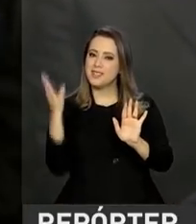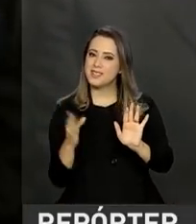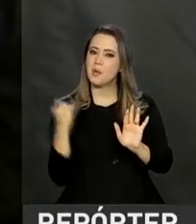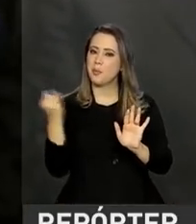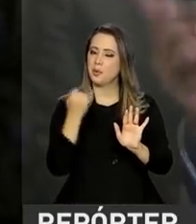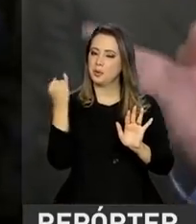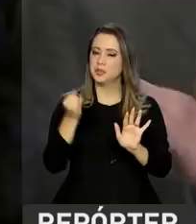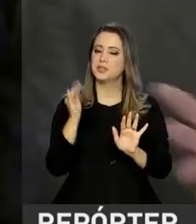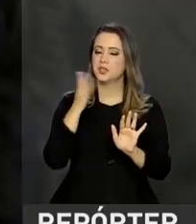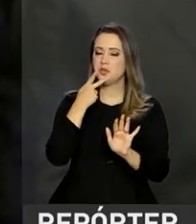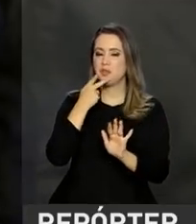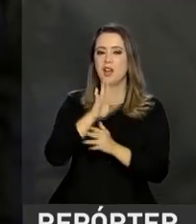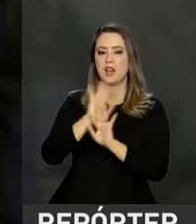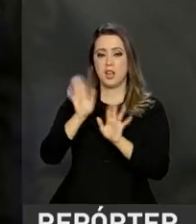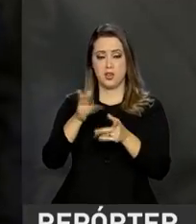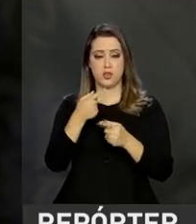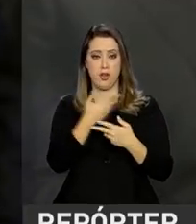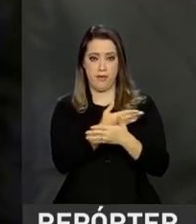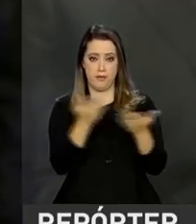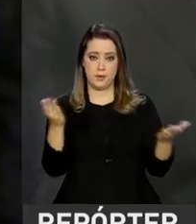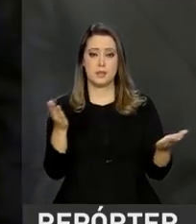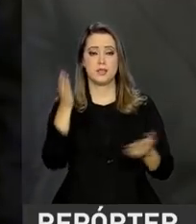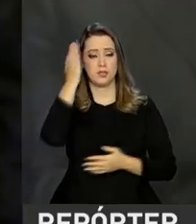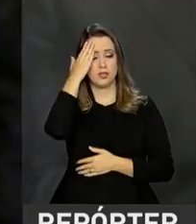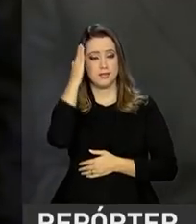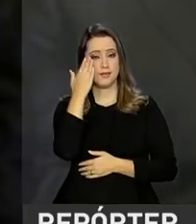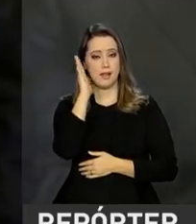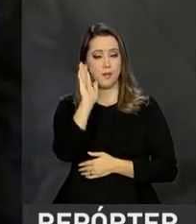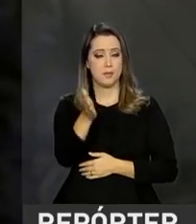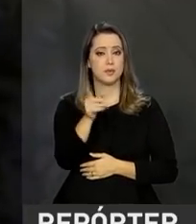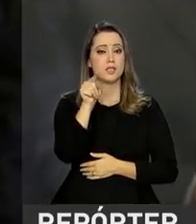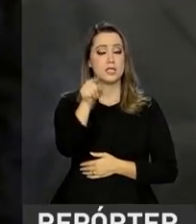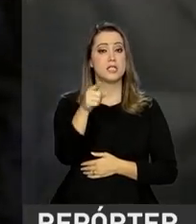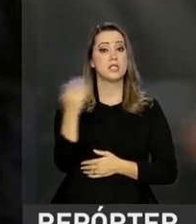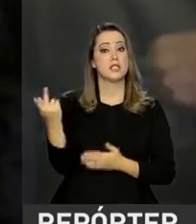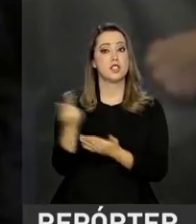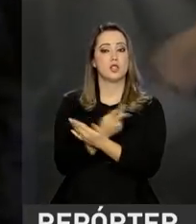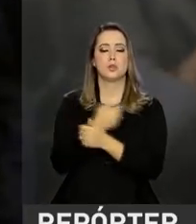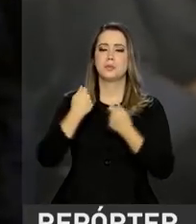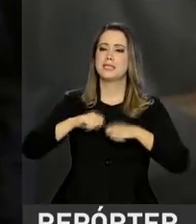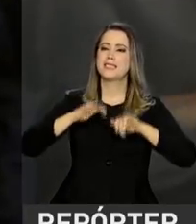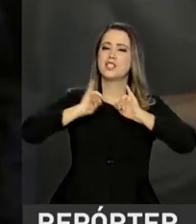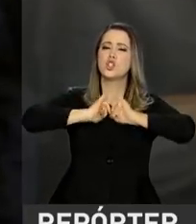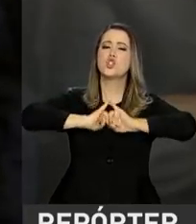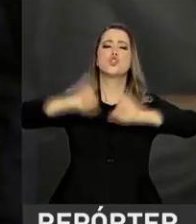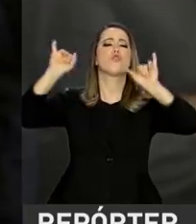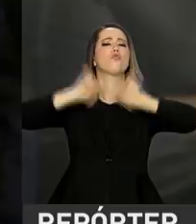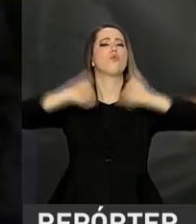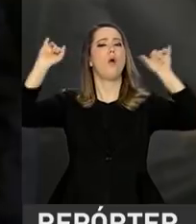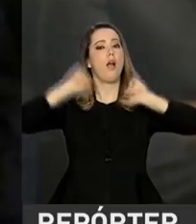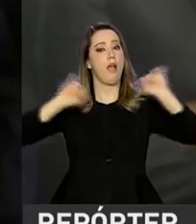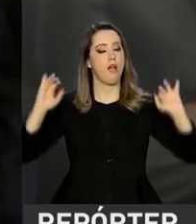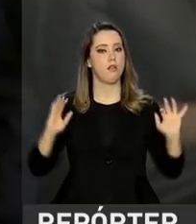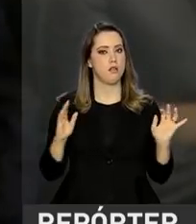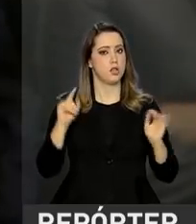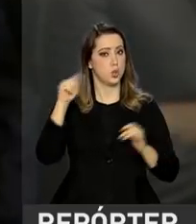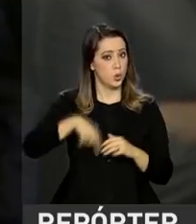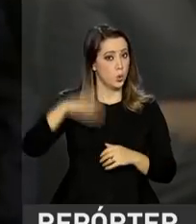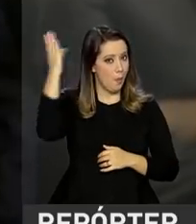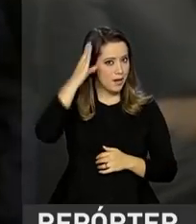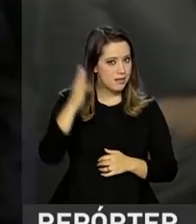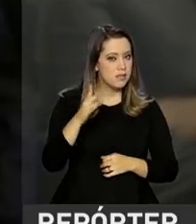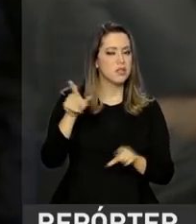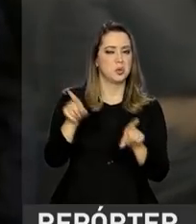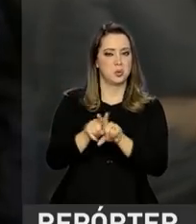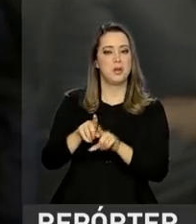de registrar, e os senhores e as senhoras estão registrando, não é? Que este fato deve ser divulgado não só ao Brasil,